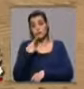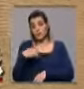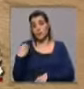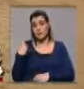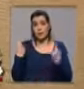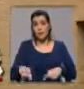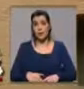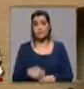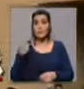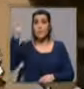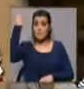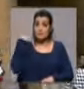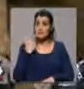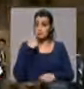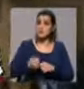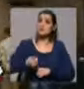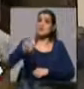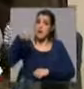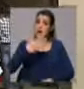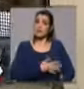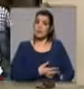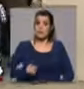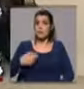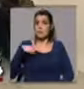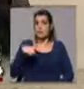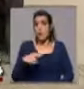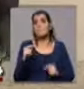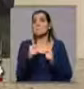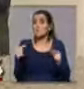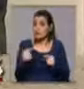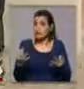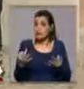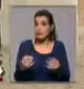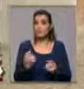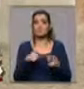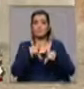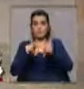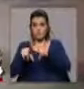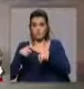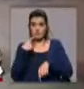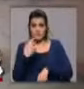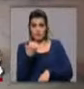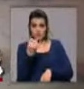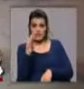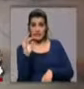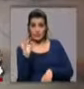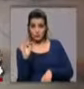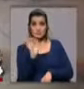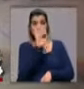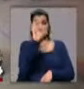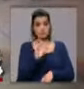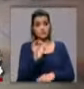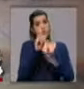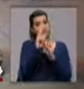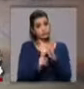O ano que passou foi de melhoria para o desemprego em Portugal. De acordo com o Instituto de Estatística, em 2014, a taxa